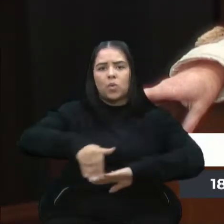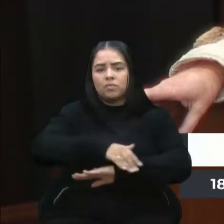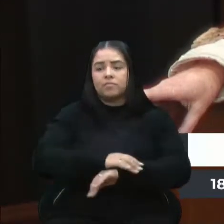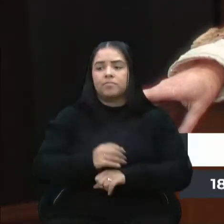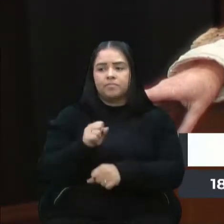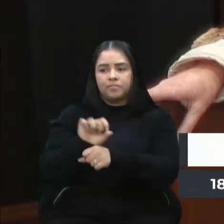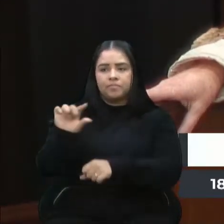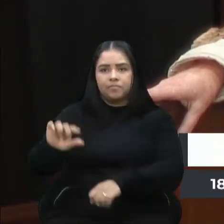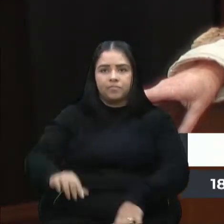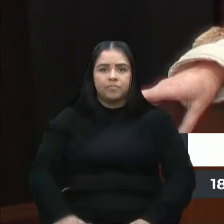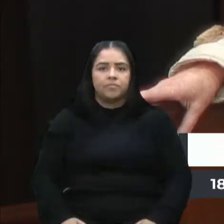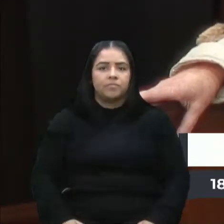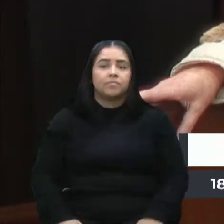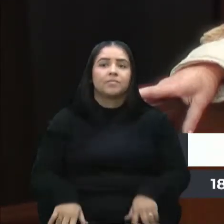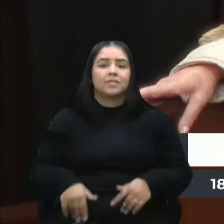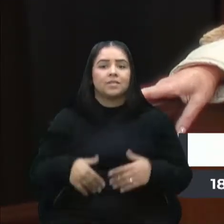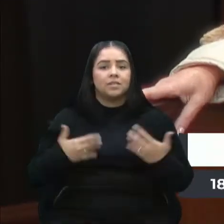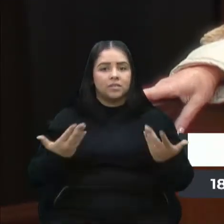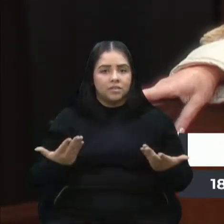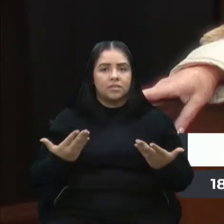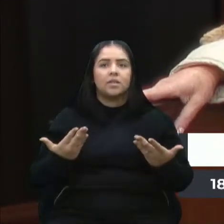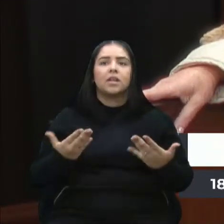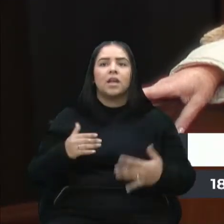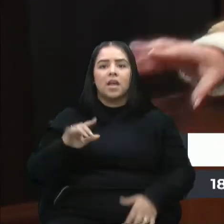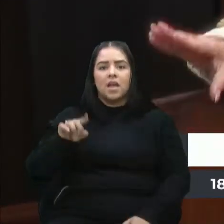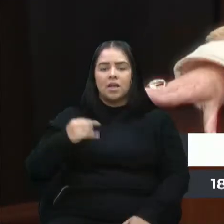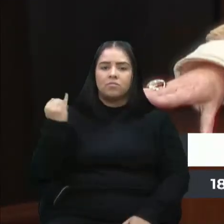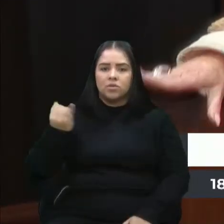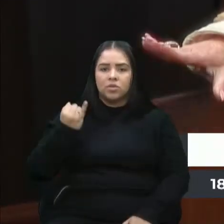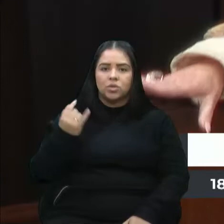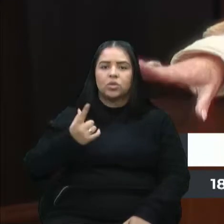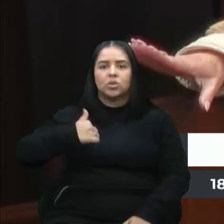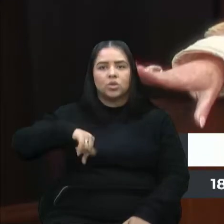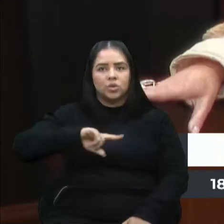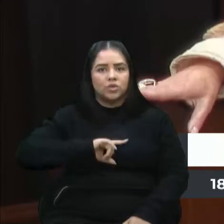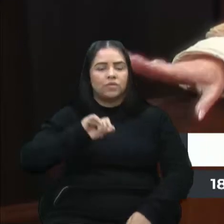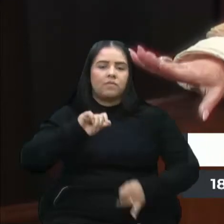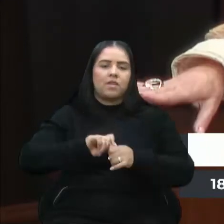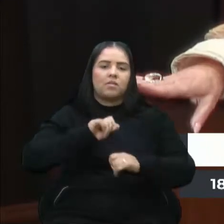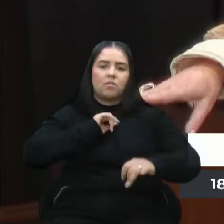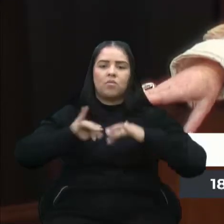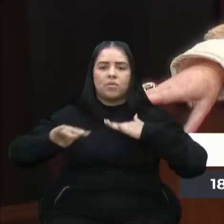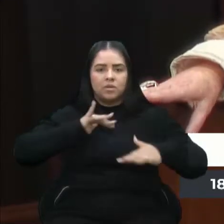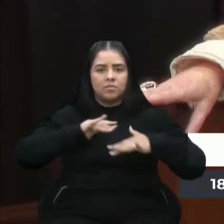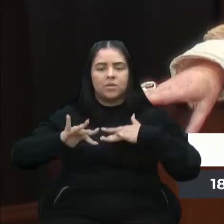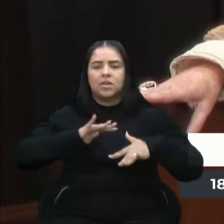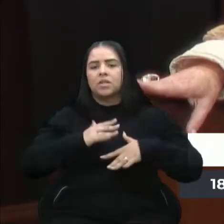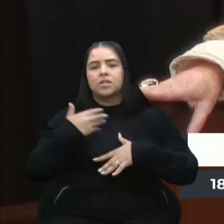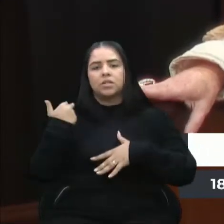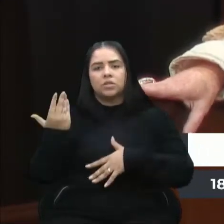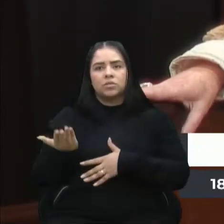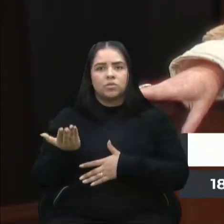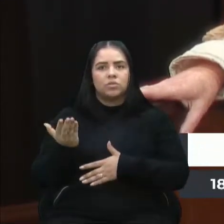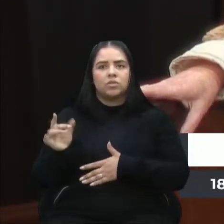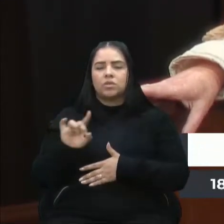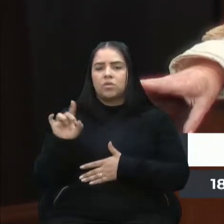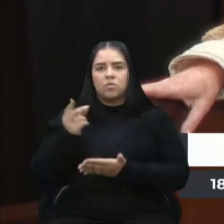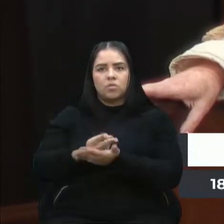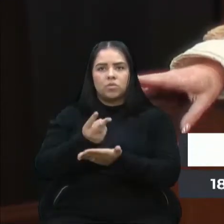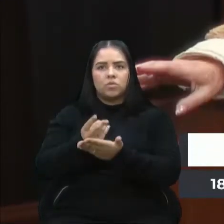parte, vereadora. Então, é muito importante que a gente faça um movimento para que essa medida provisória não